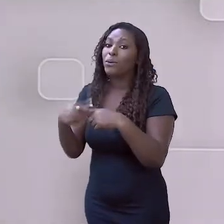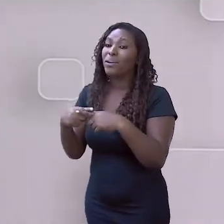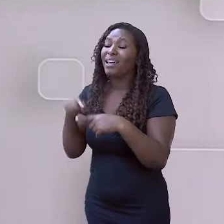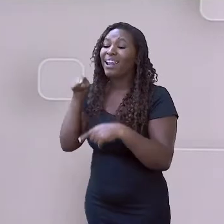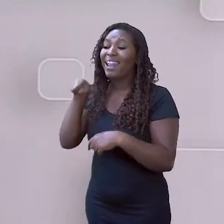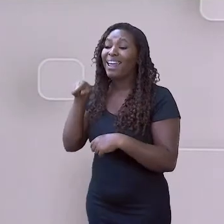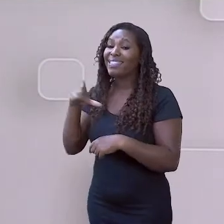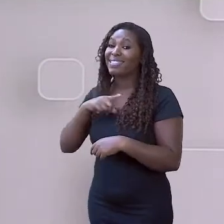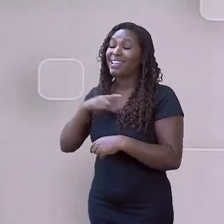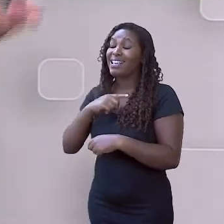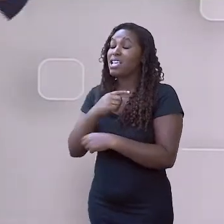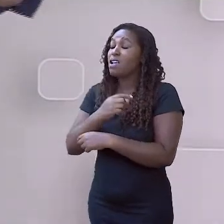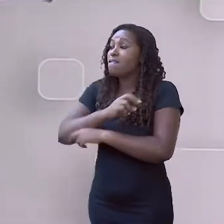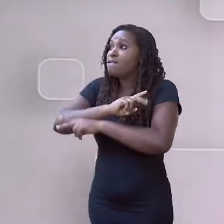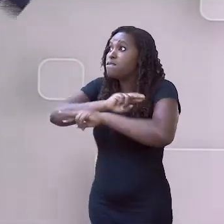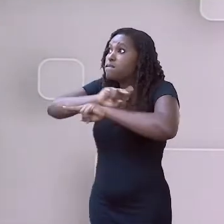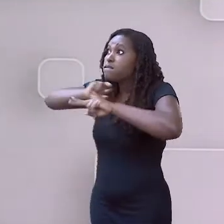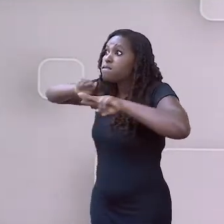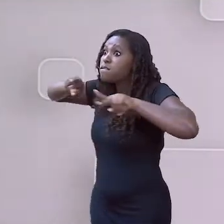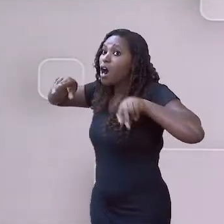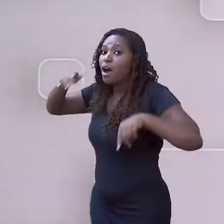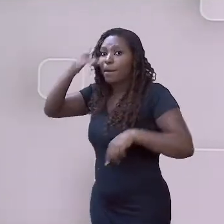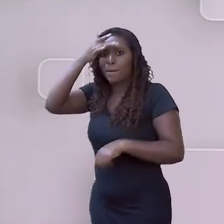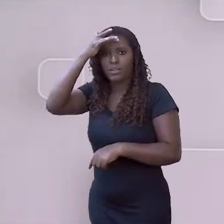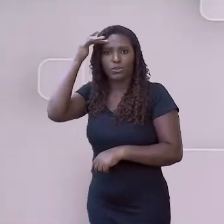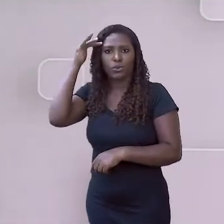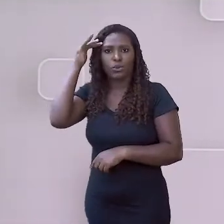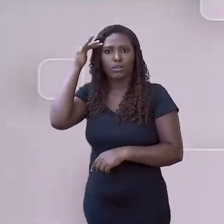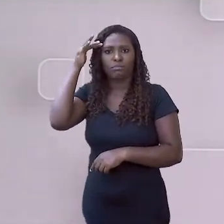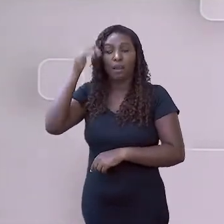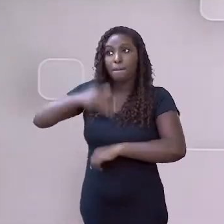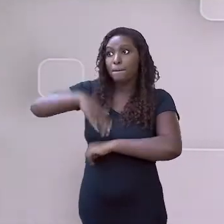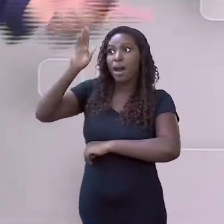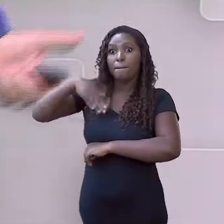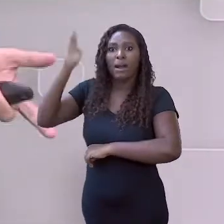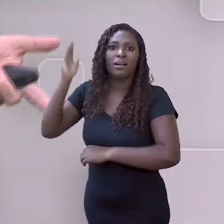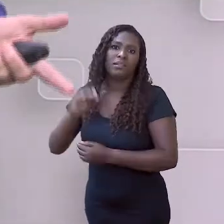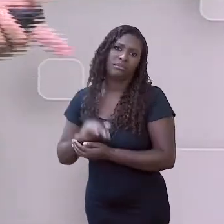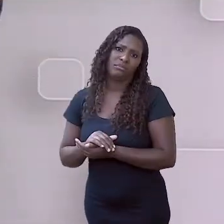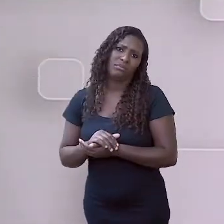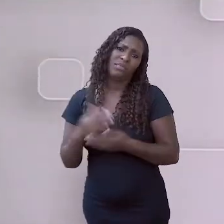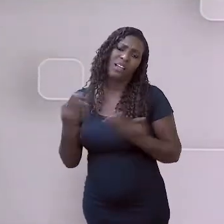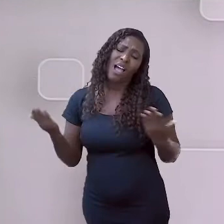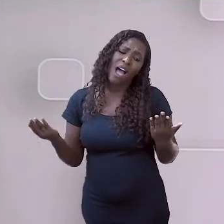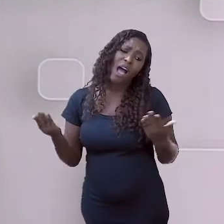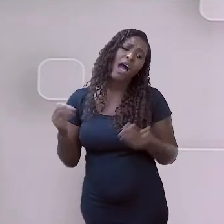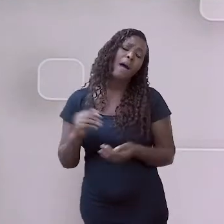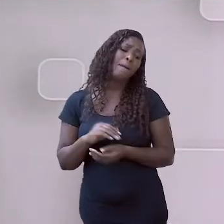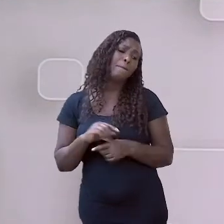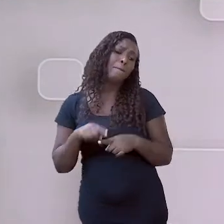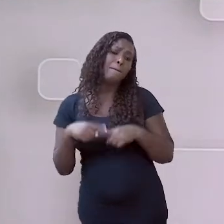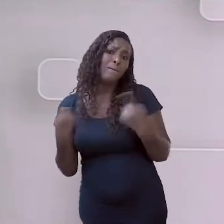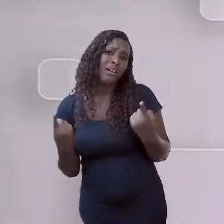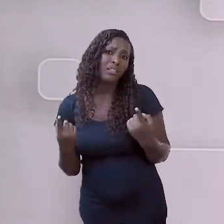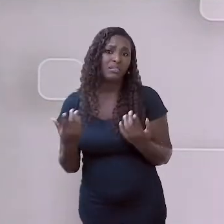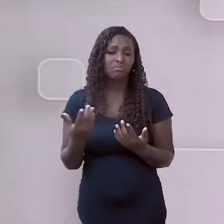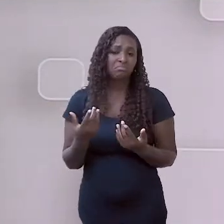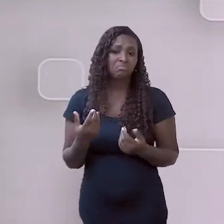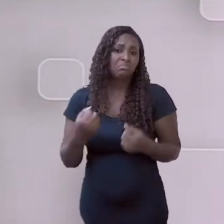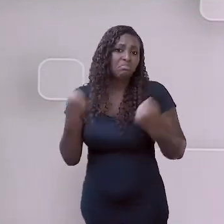desses recursos. Eliane, então não tem jeito. A gente tem que destruir mesmo. Calma,